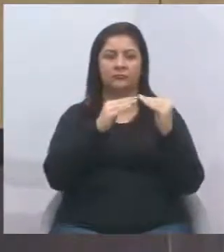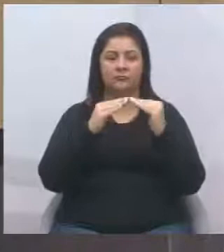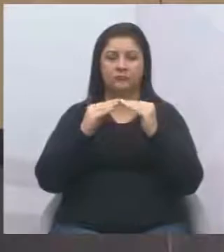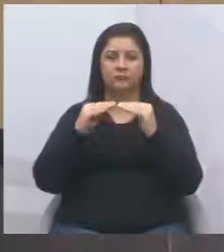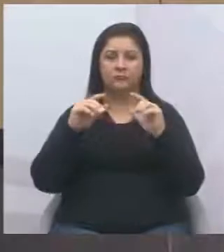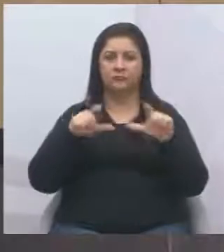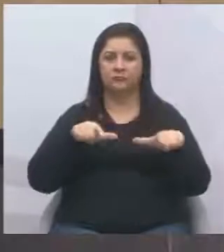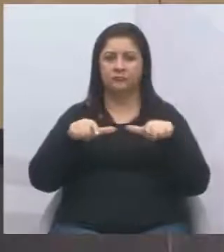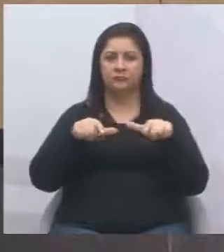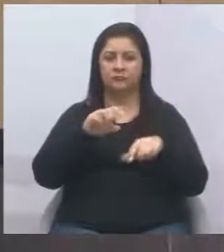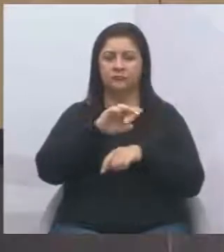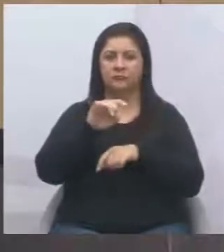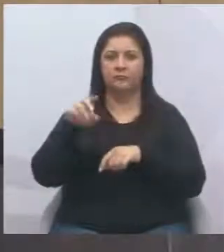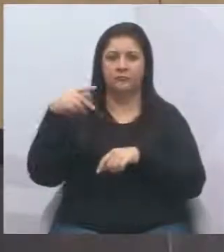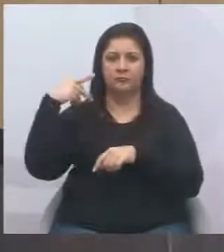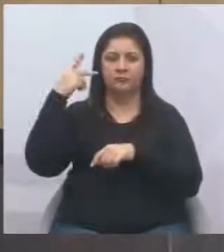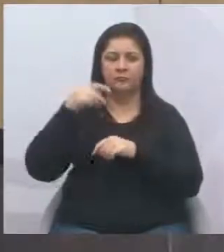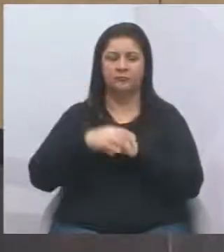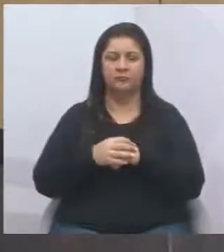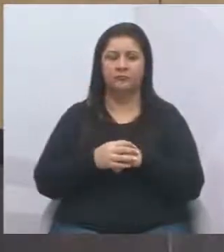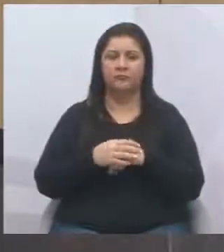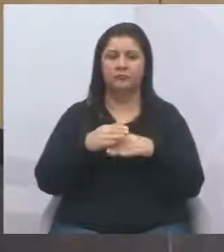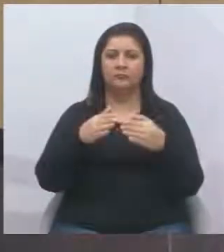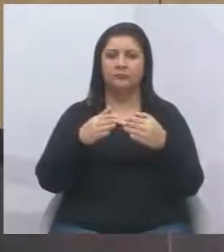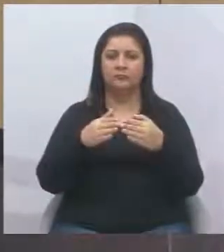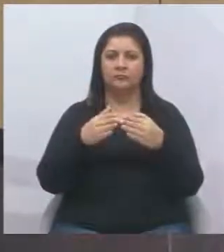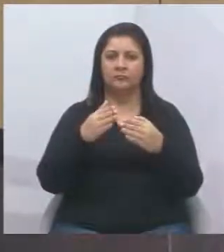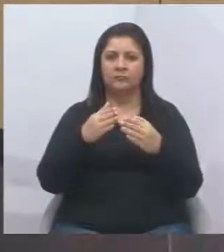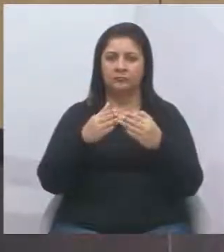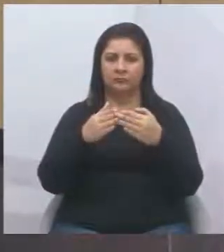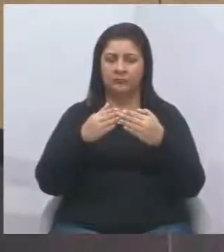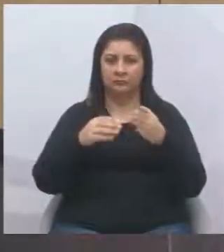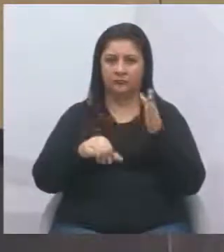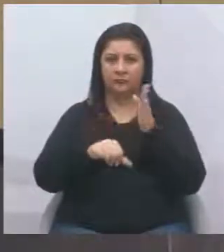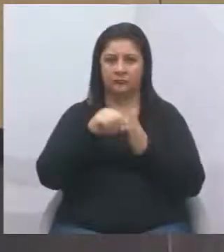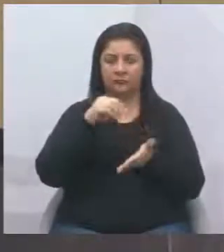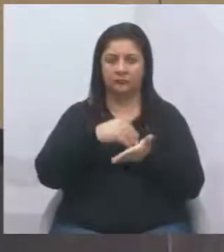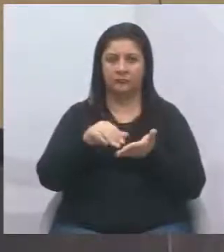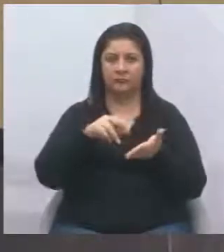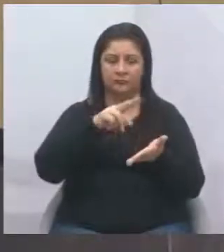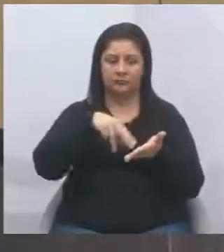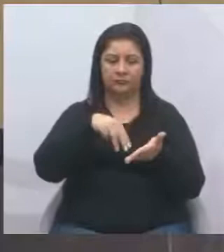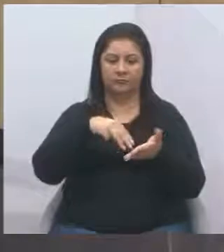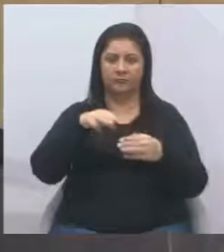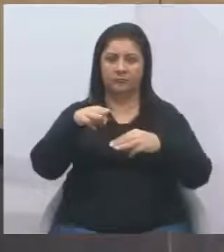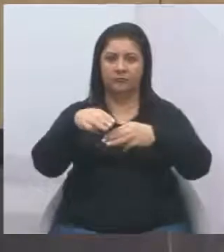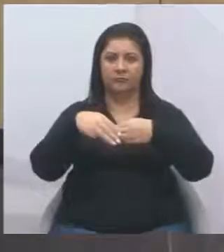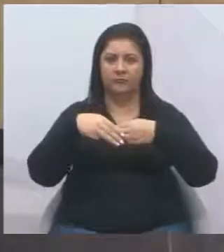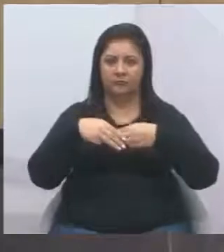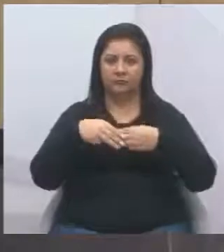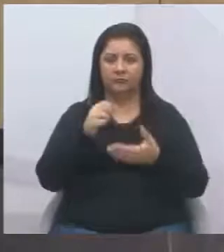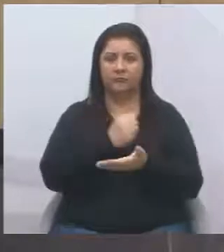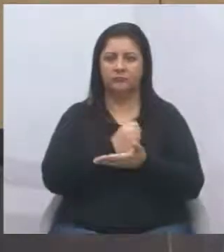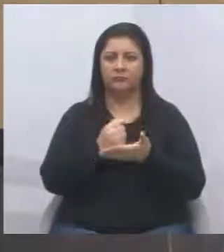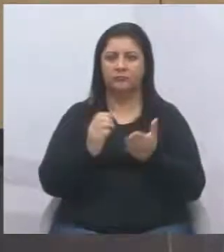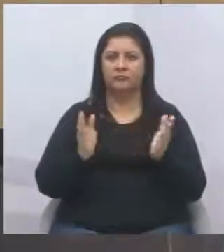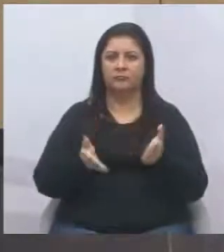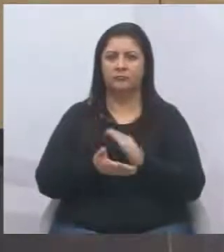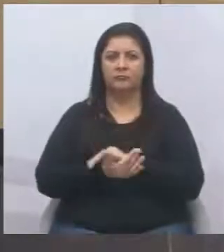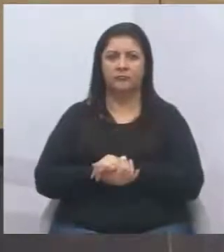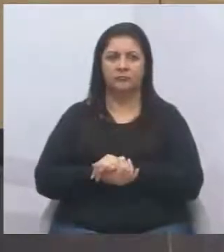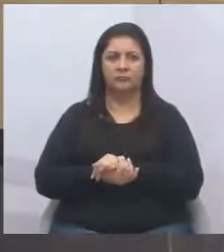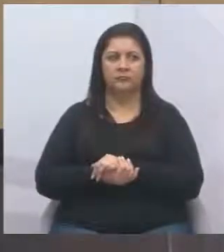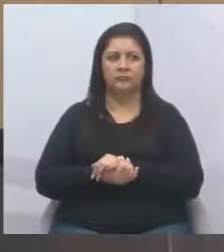vereadores. Então, solicito ao primeiro secretário que faça a leitura da síntese das moções protocoladas para esta sessão.